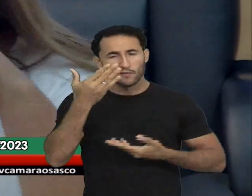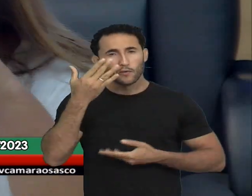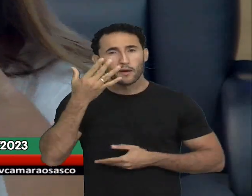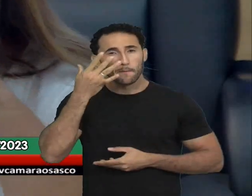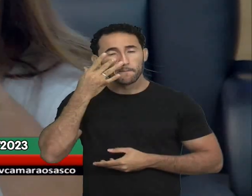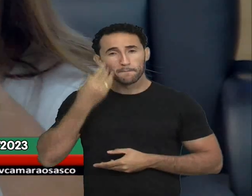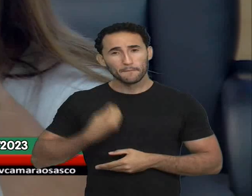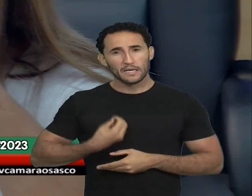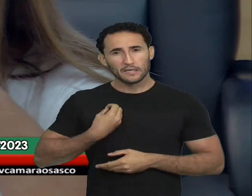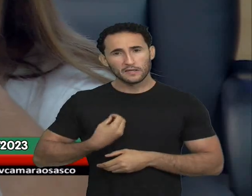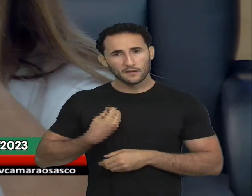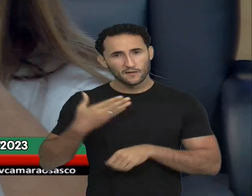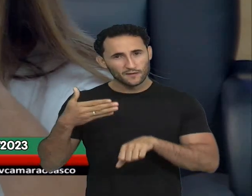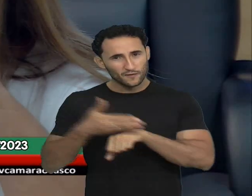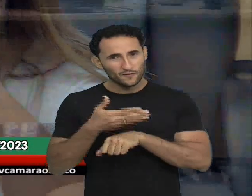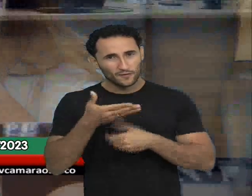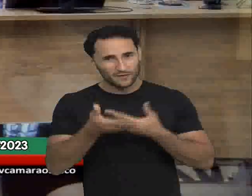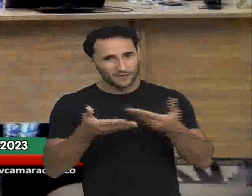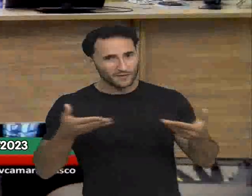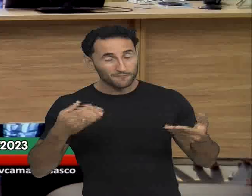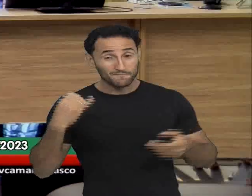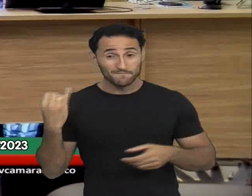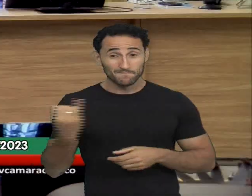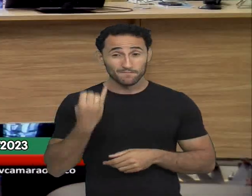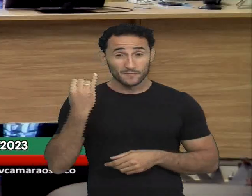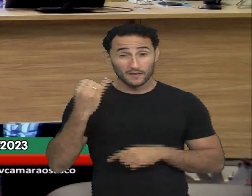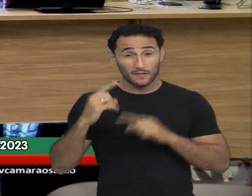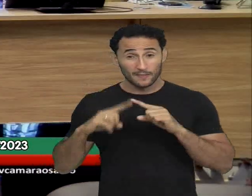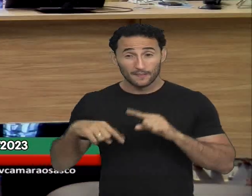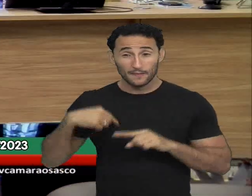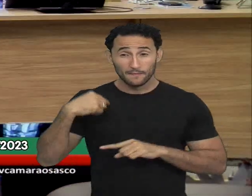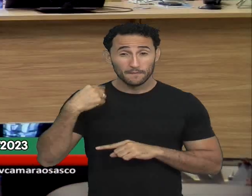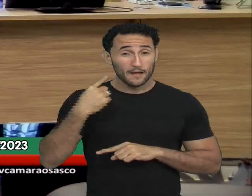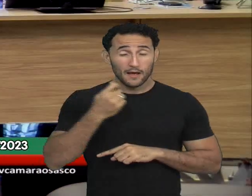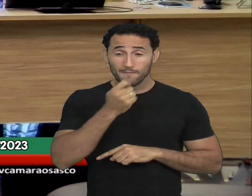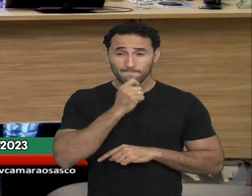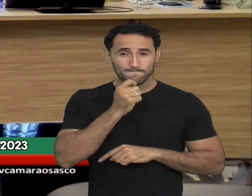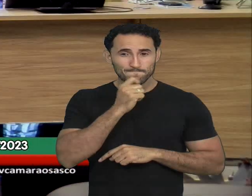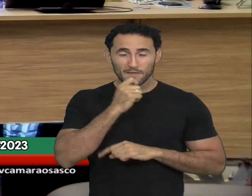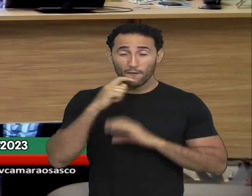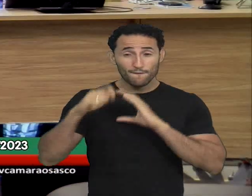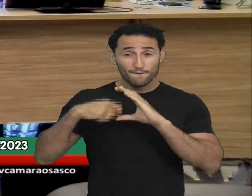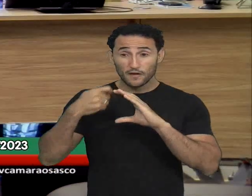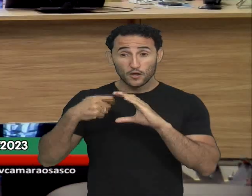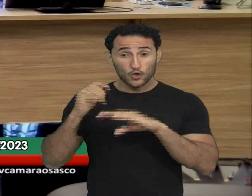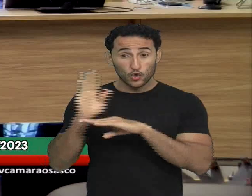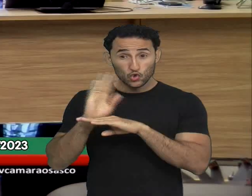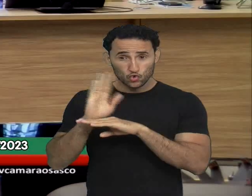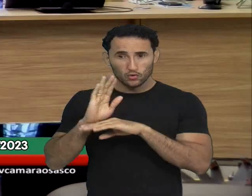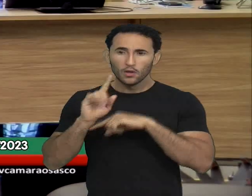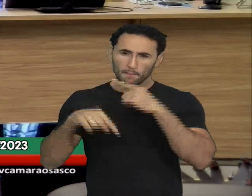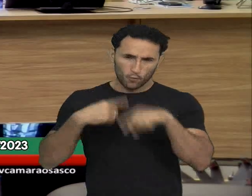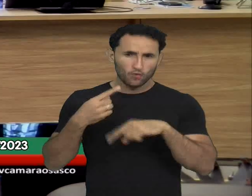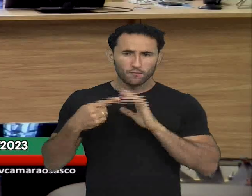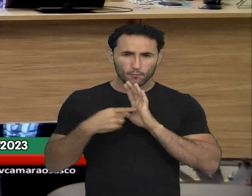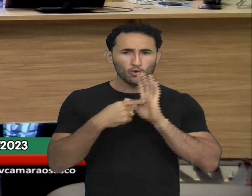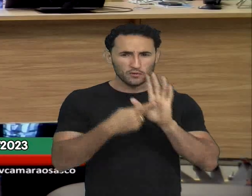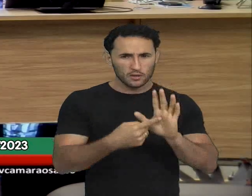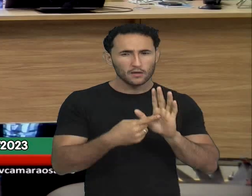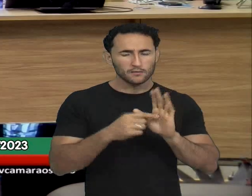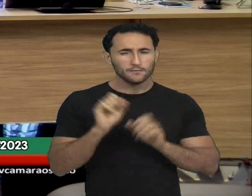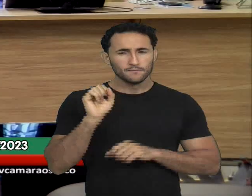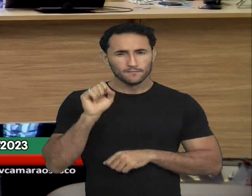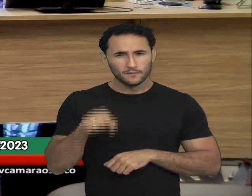de vocês aqui hoje, foi muito importante. Depois nós não conseguimos rodar o filme, mas nós vamos rodar. E